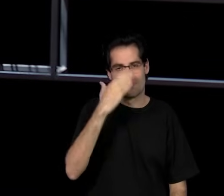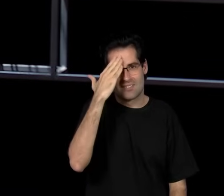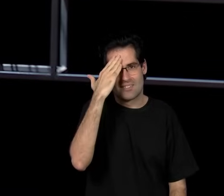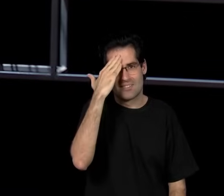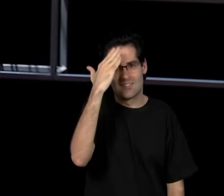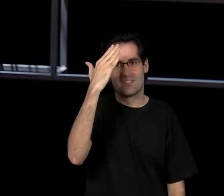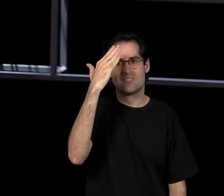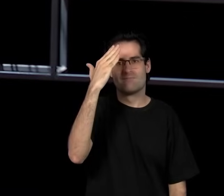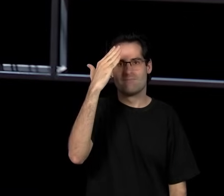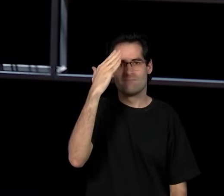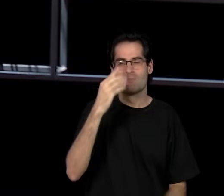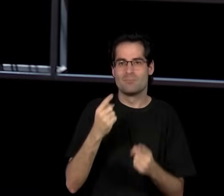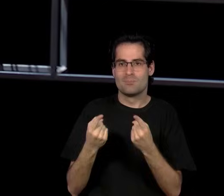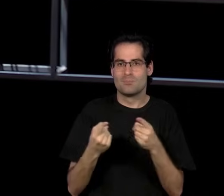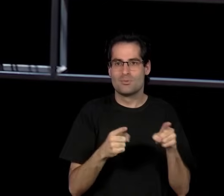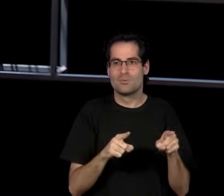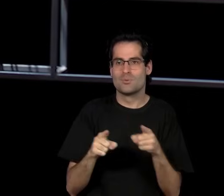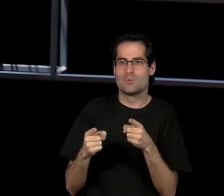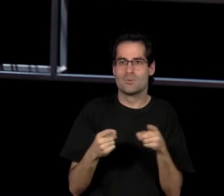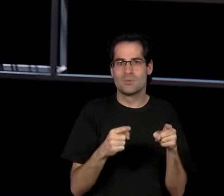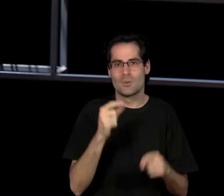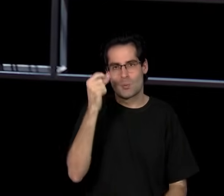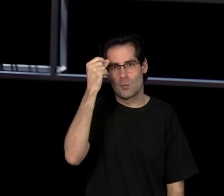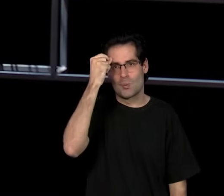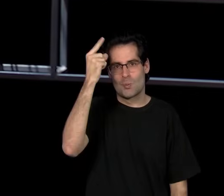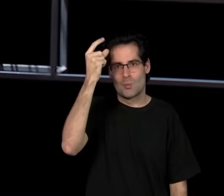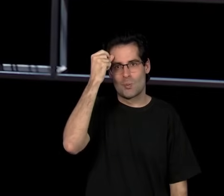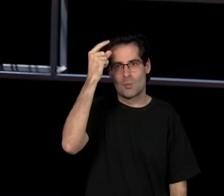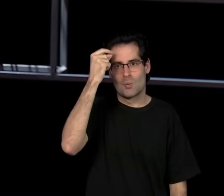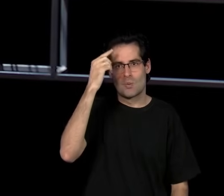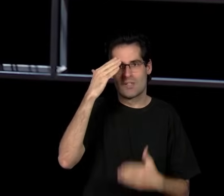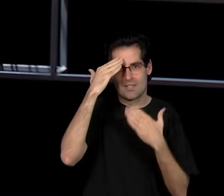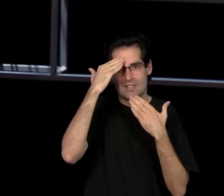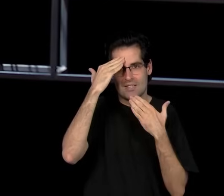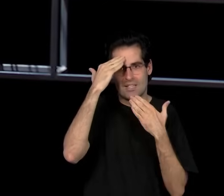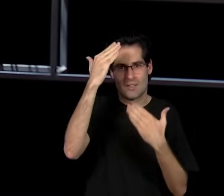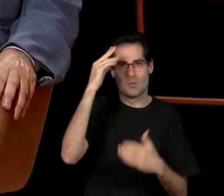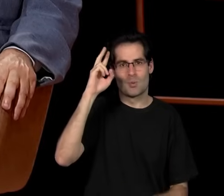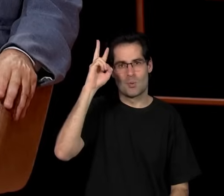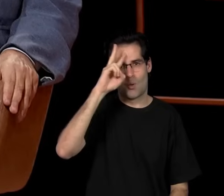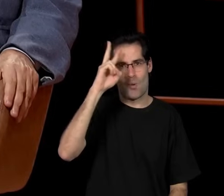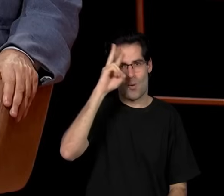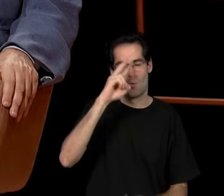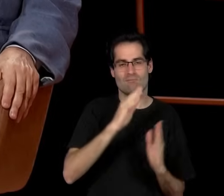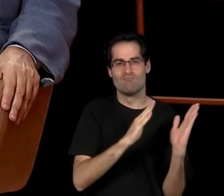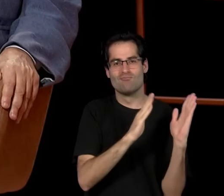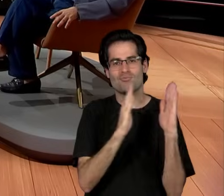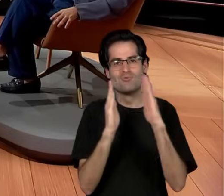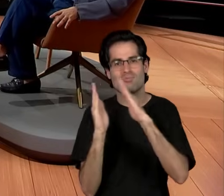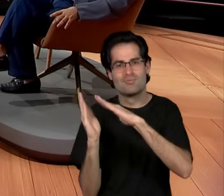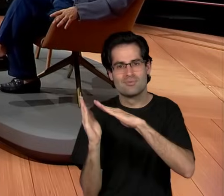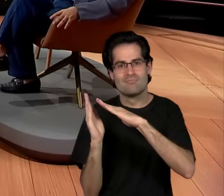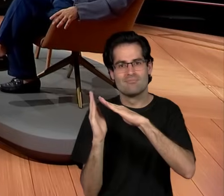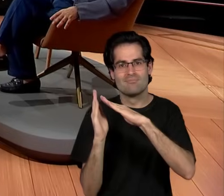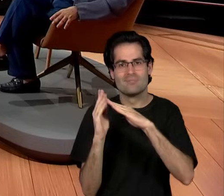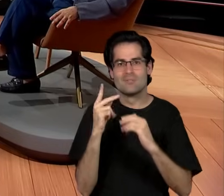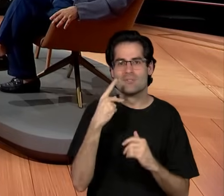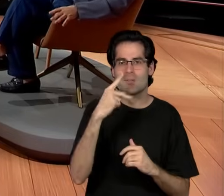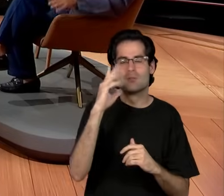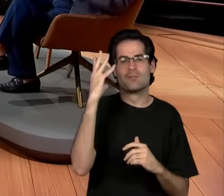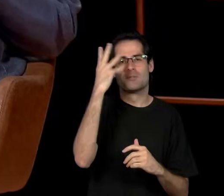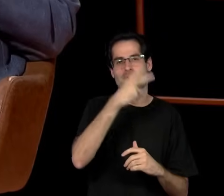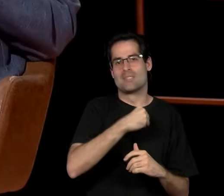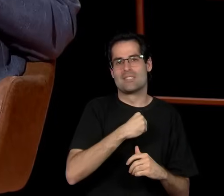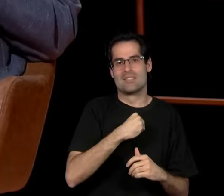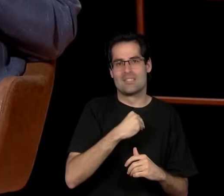cultura, toda a tua trajetória, tudo que você fez, né? Todos os artistas que você empresariou. Muito obrigado pela sua